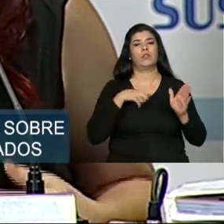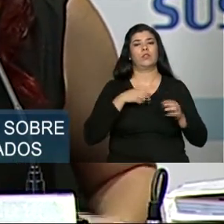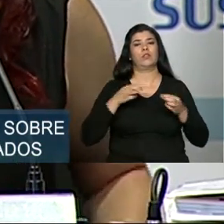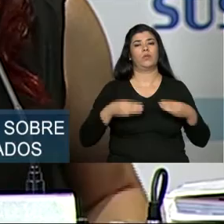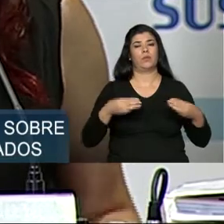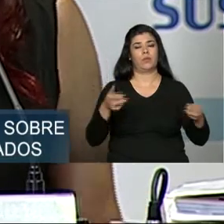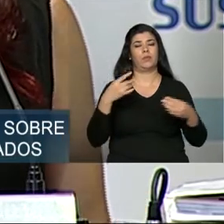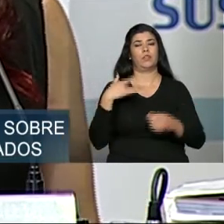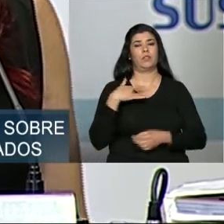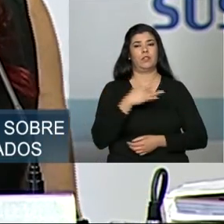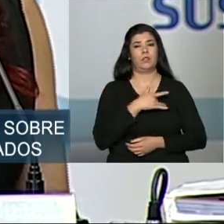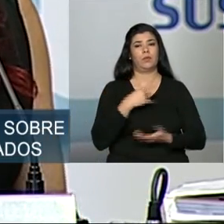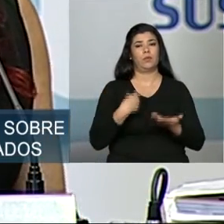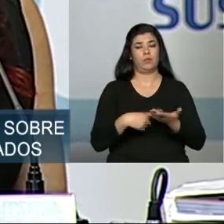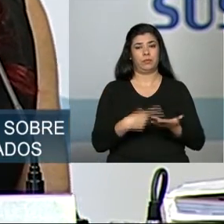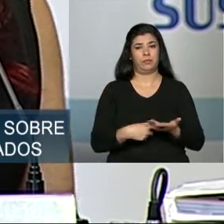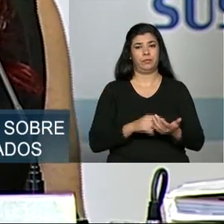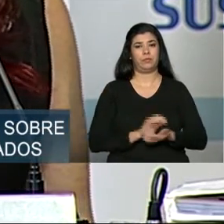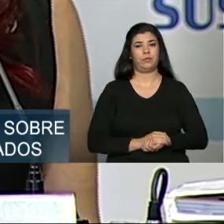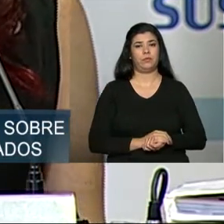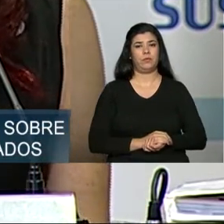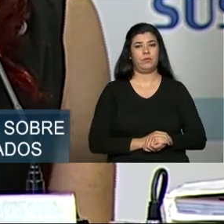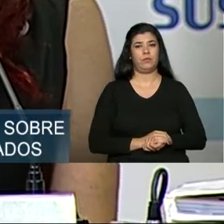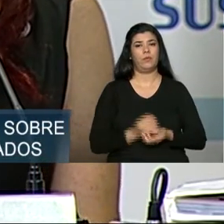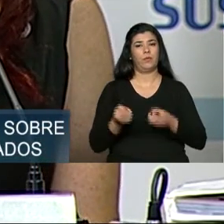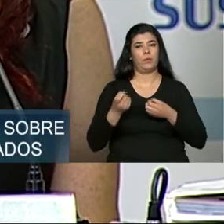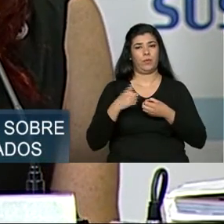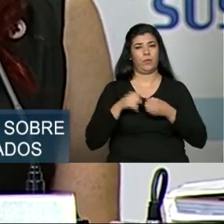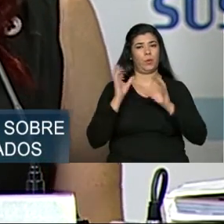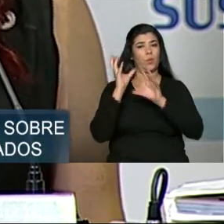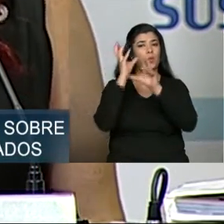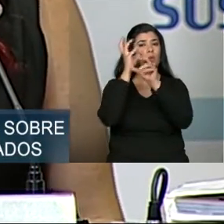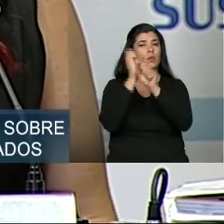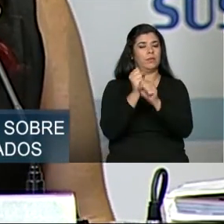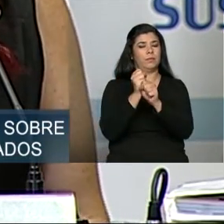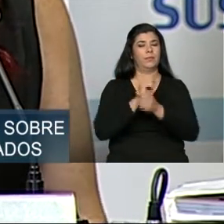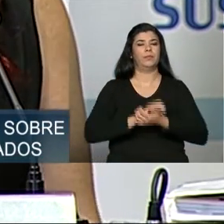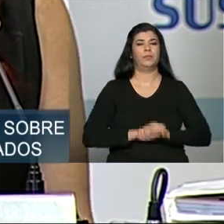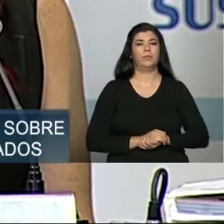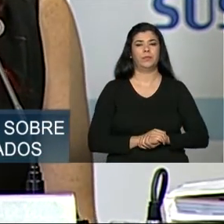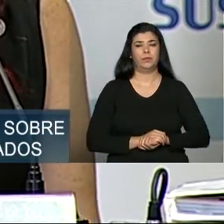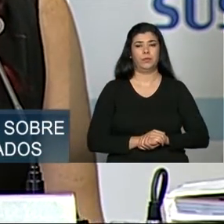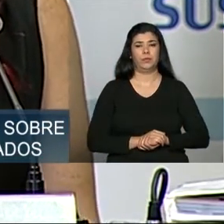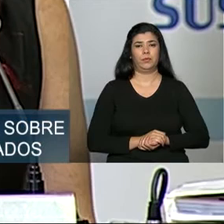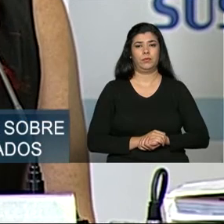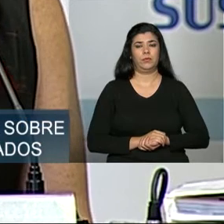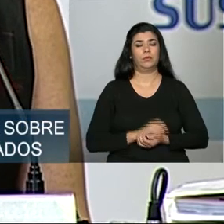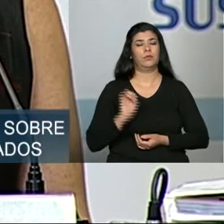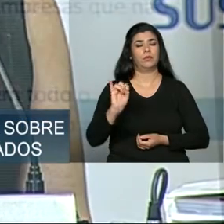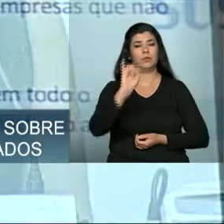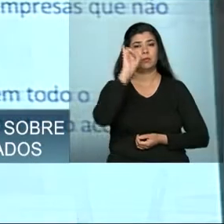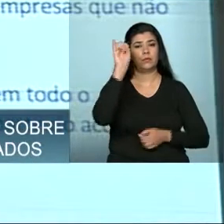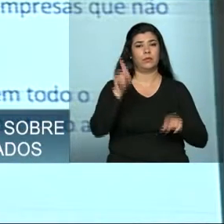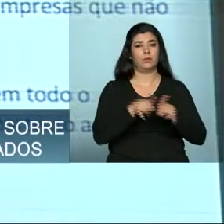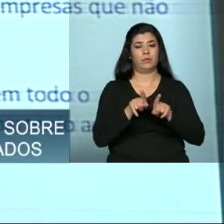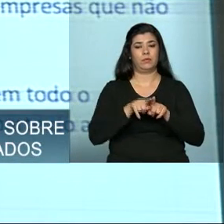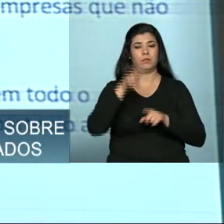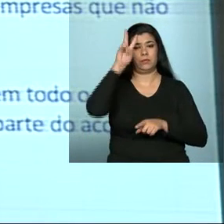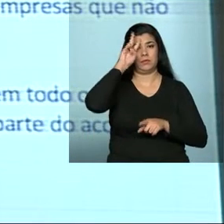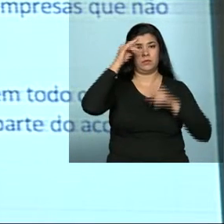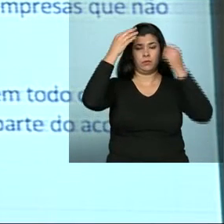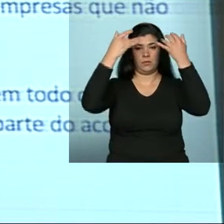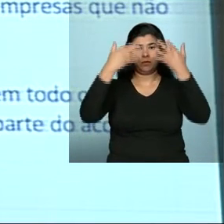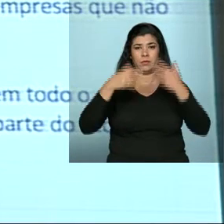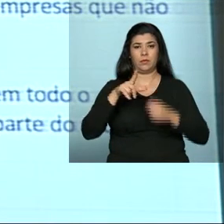da Saúde. Como conclusões, pode voltar, por favor? Também é importante dizer que